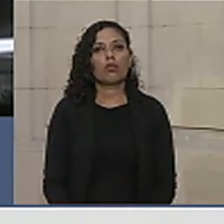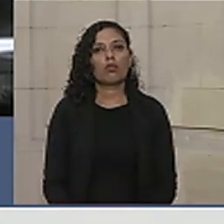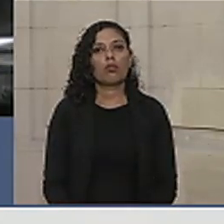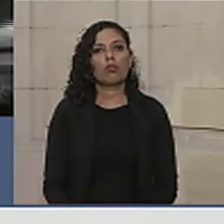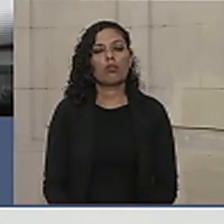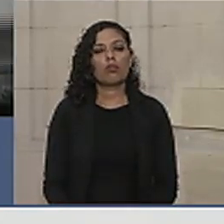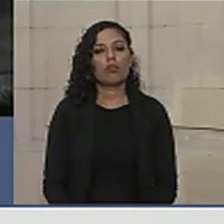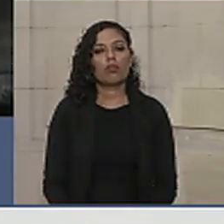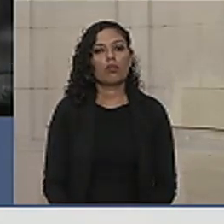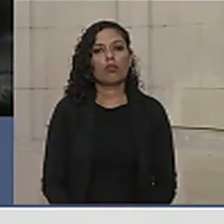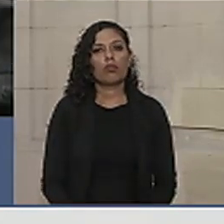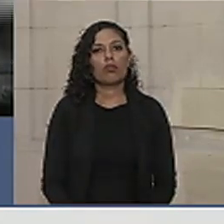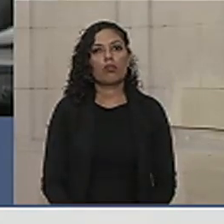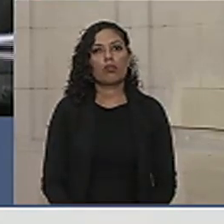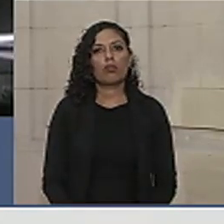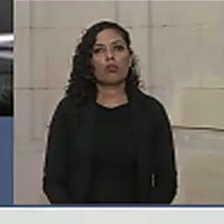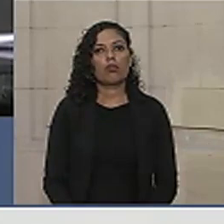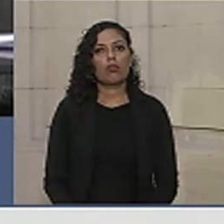Senhor presidente, questão de ordem.